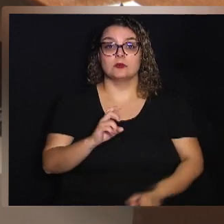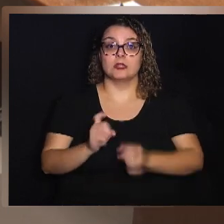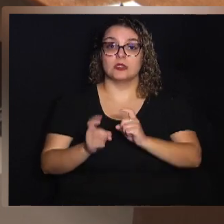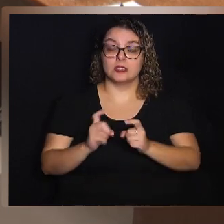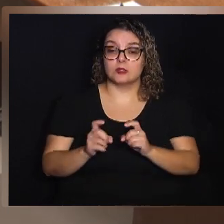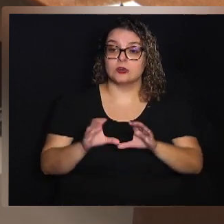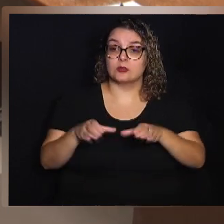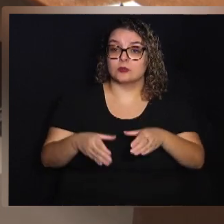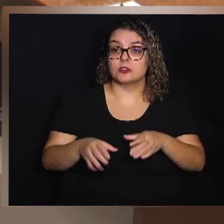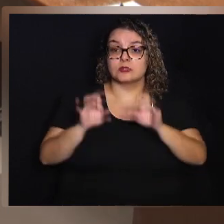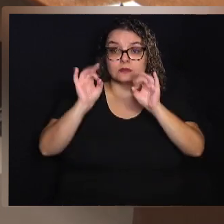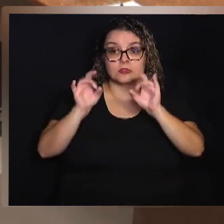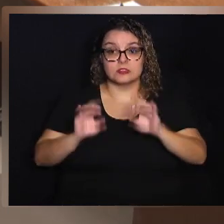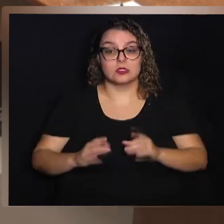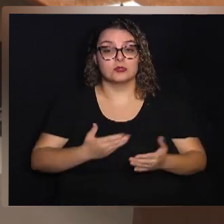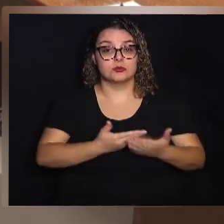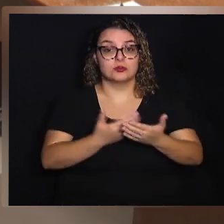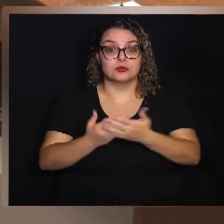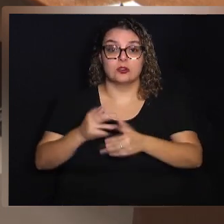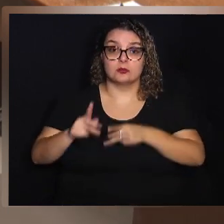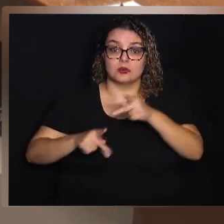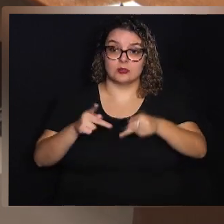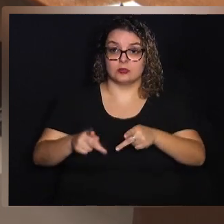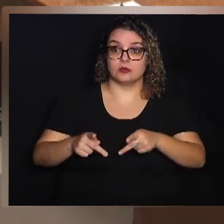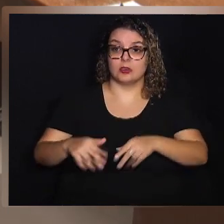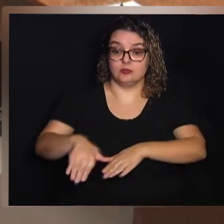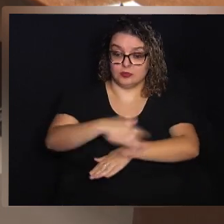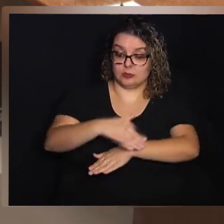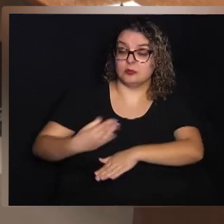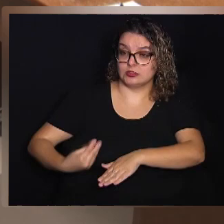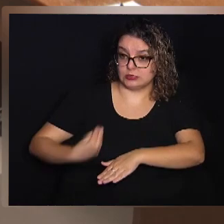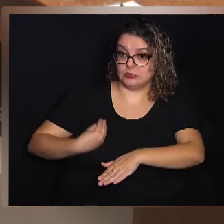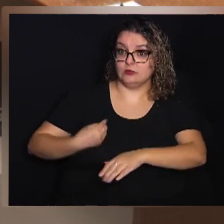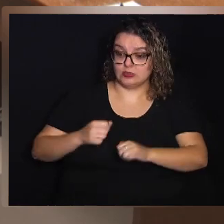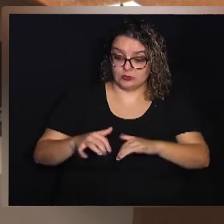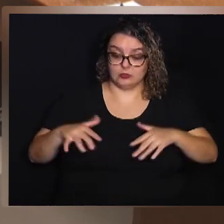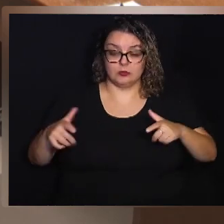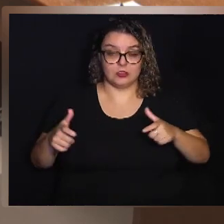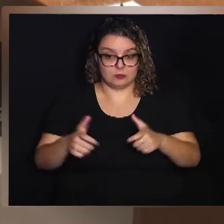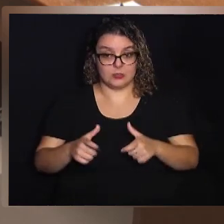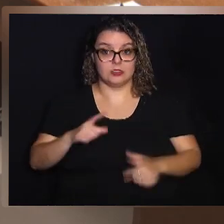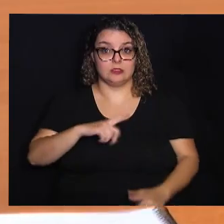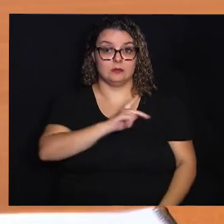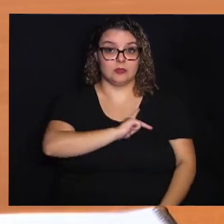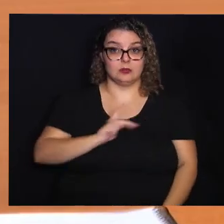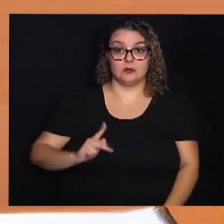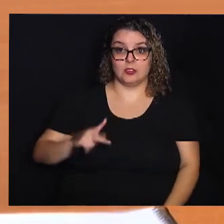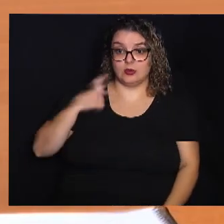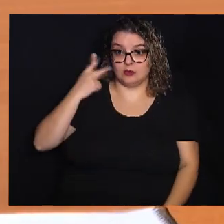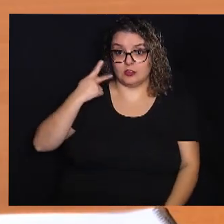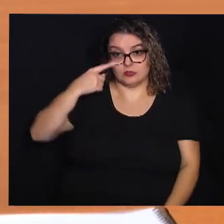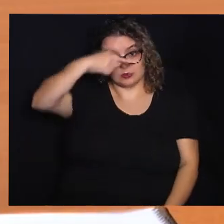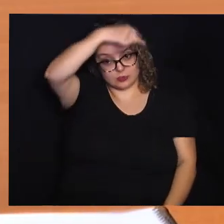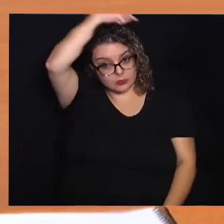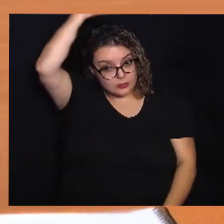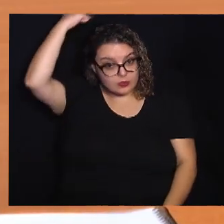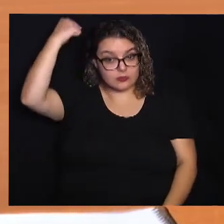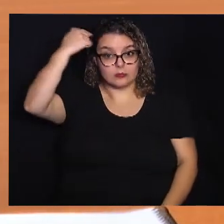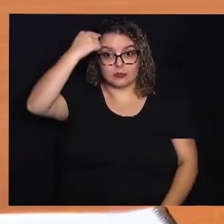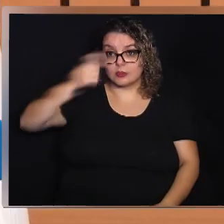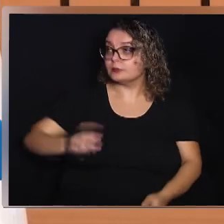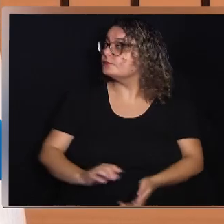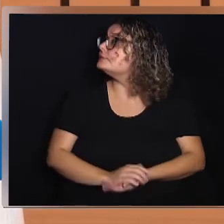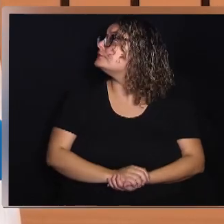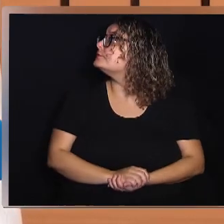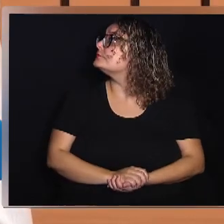a 15ª reunião da comissão especial de estudos sobre população e situação de rua foi no plenarinho e teve como presidente vereador Paulo